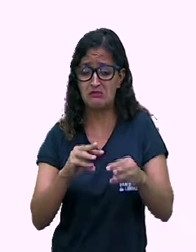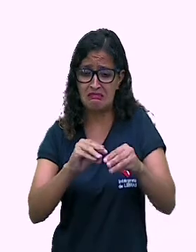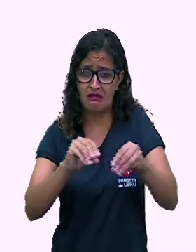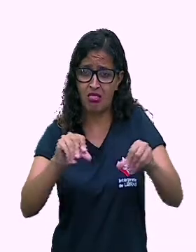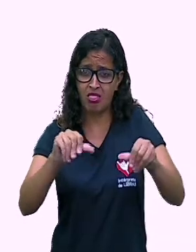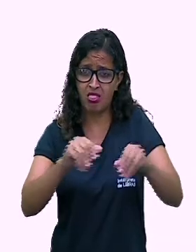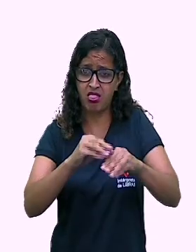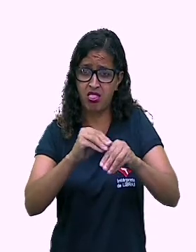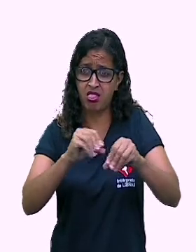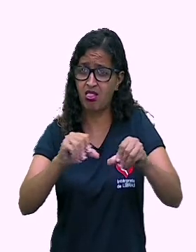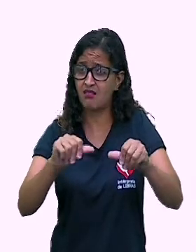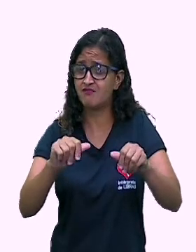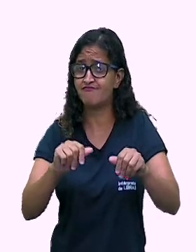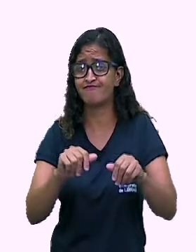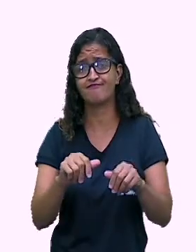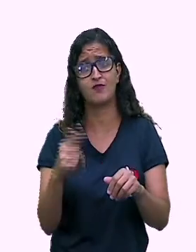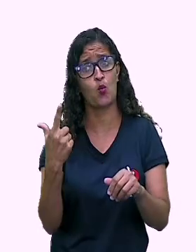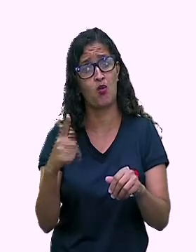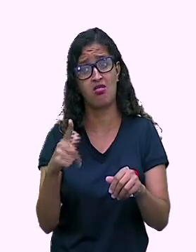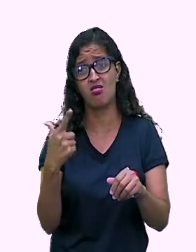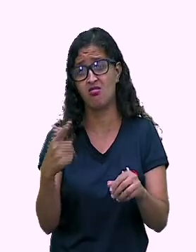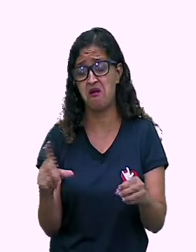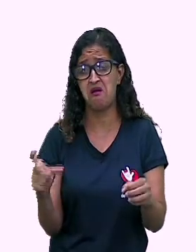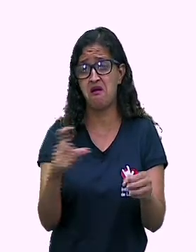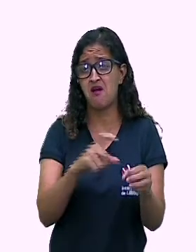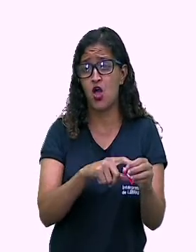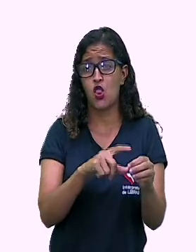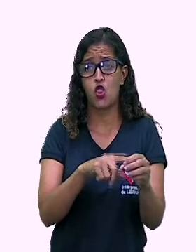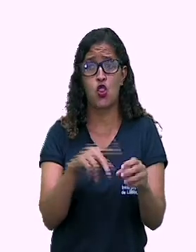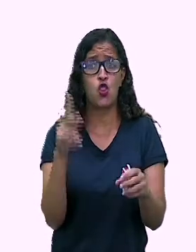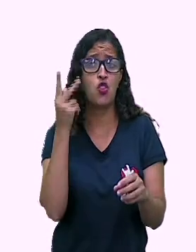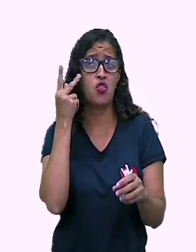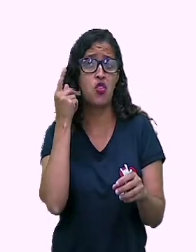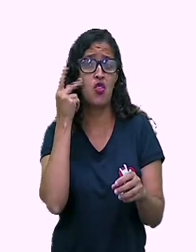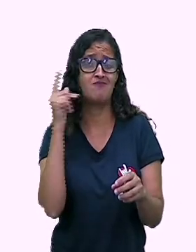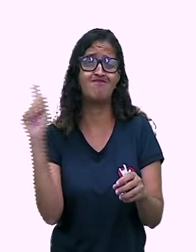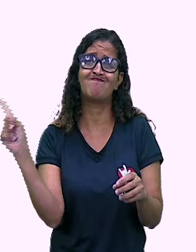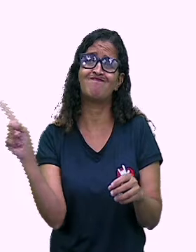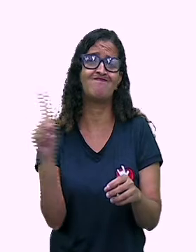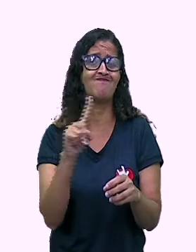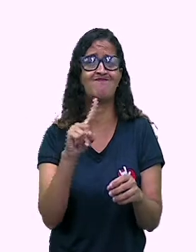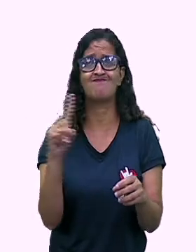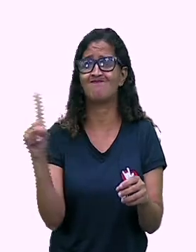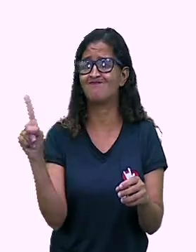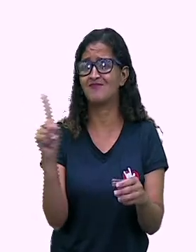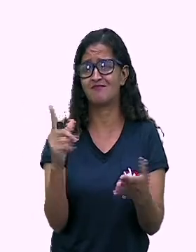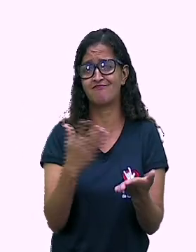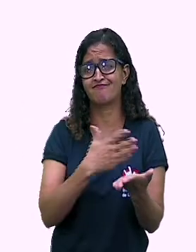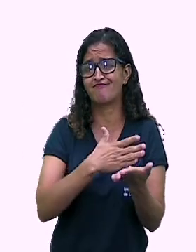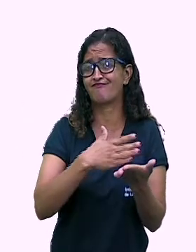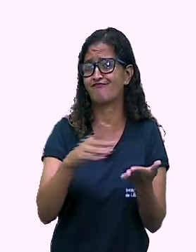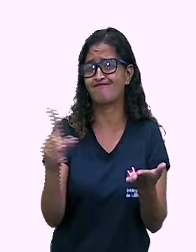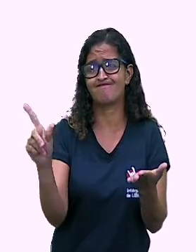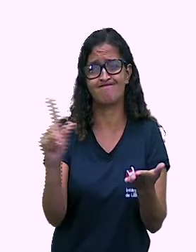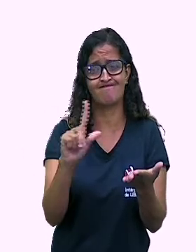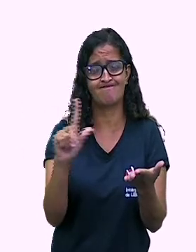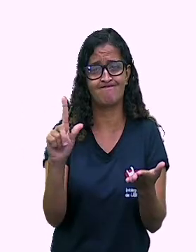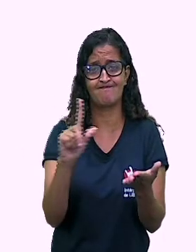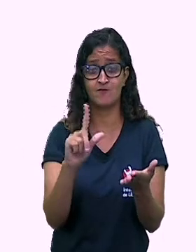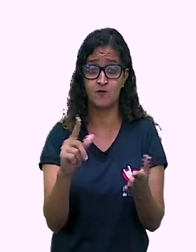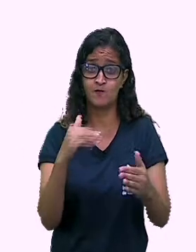esfarelar. Ela não tem como mais voltar ao estado inicial. Então,